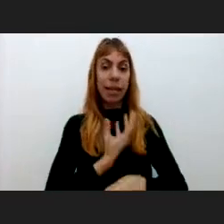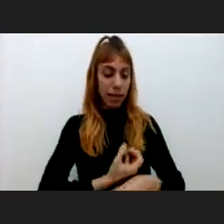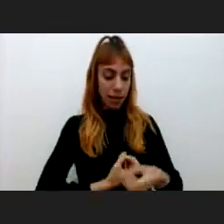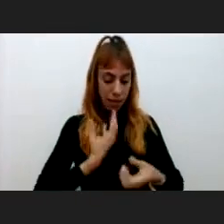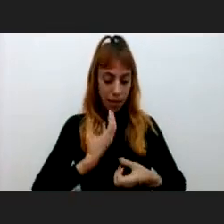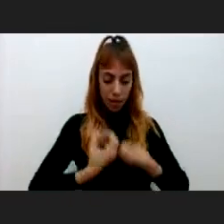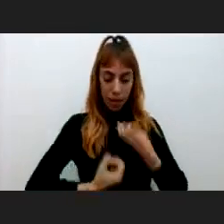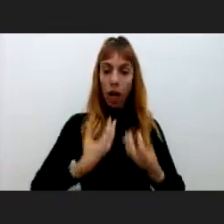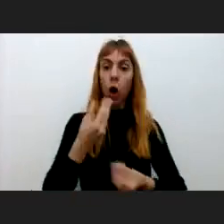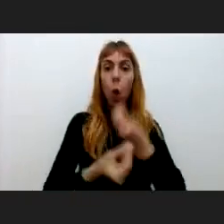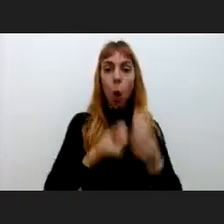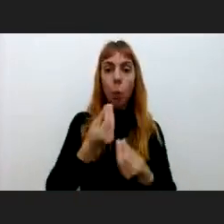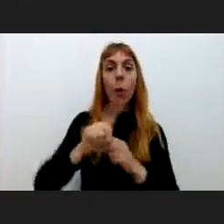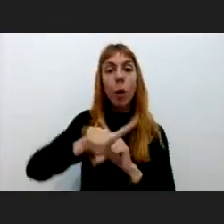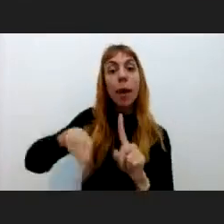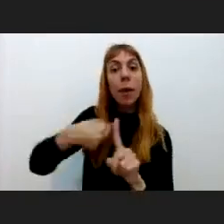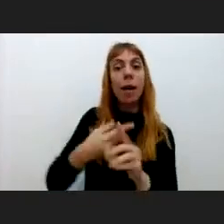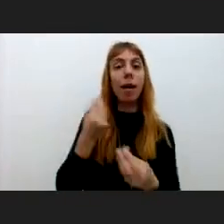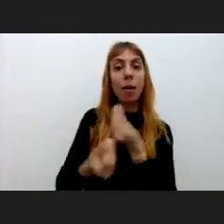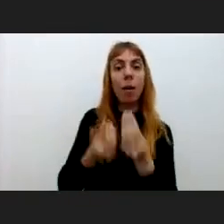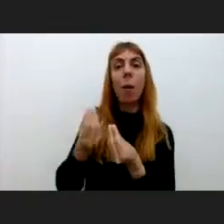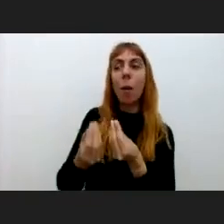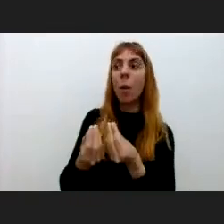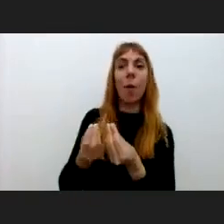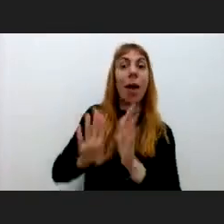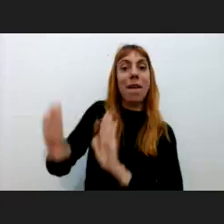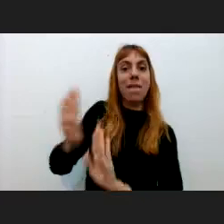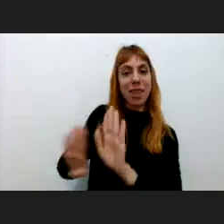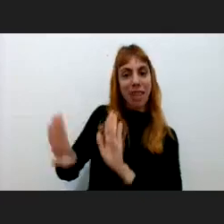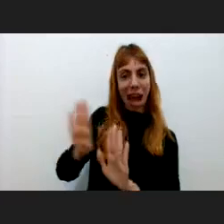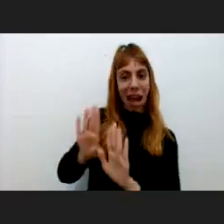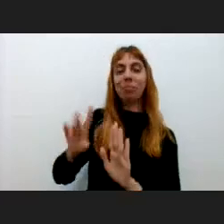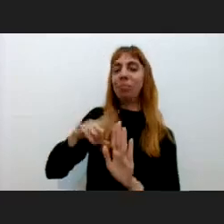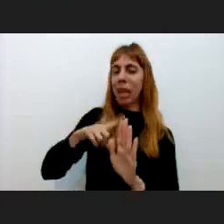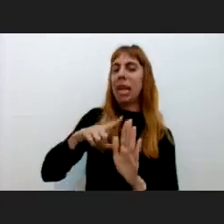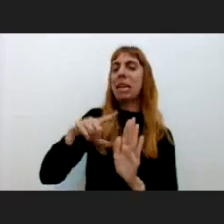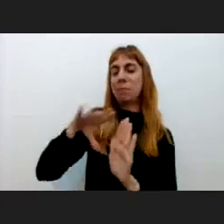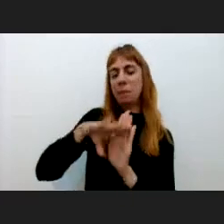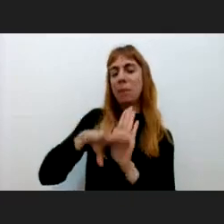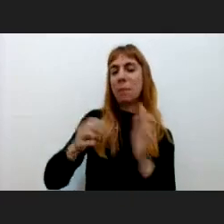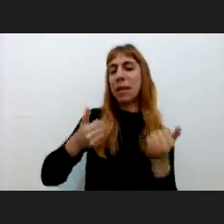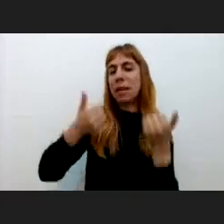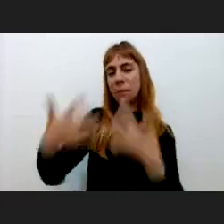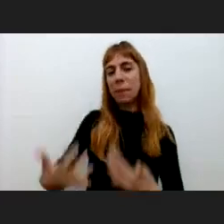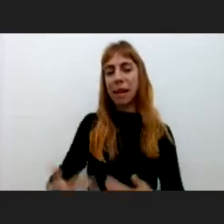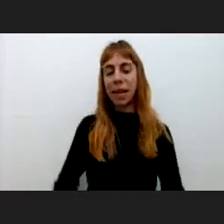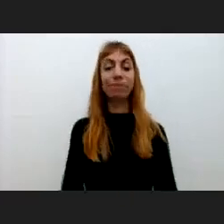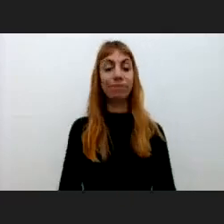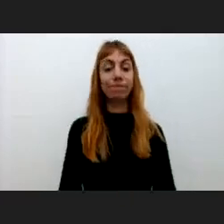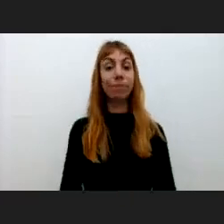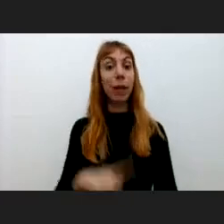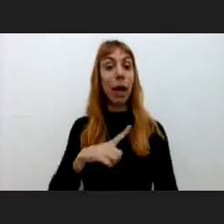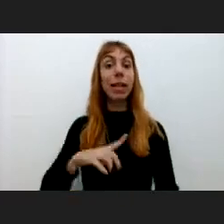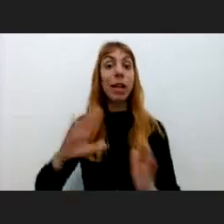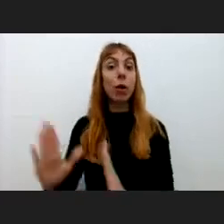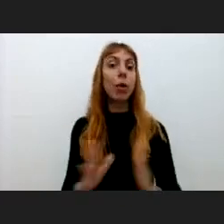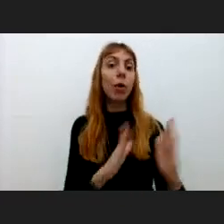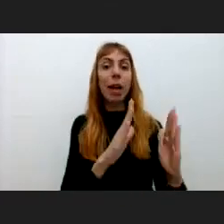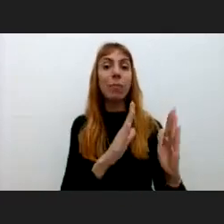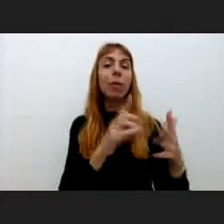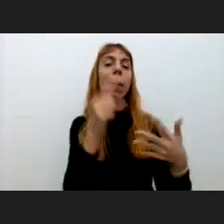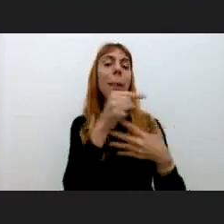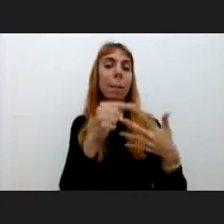Então existem, de um lado, fatores visíveis e, do outro lado,